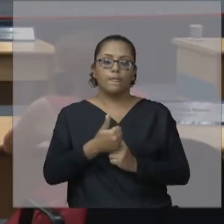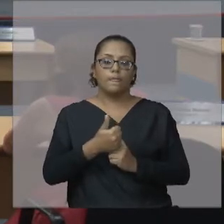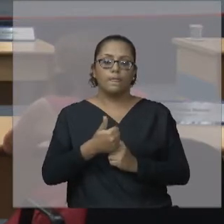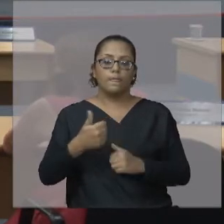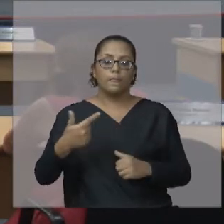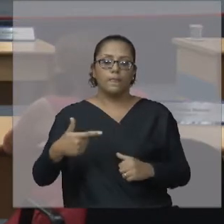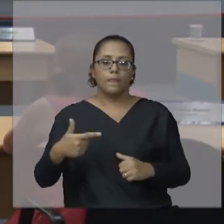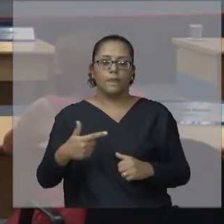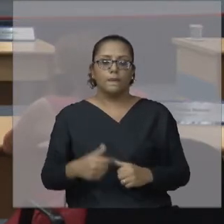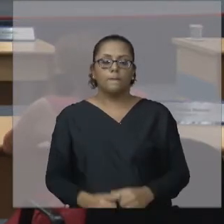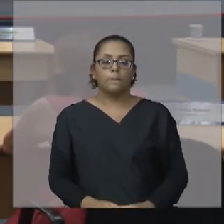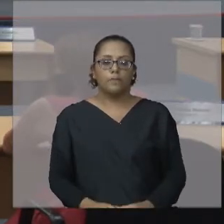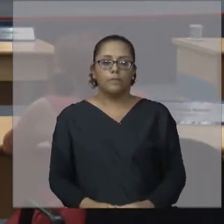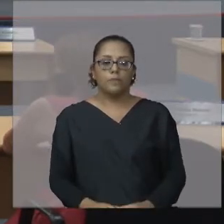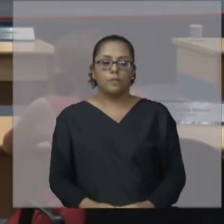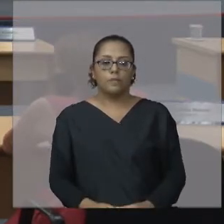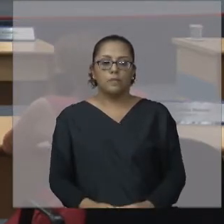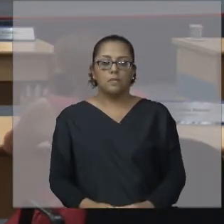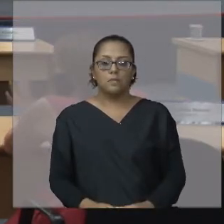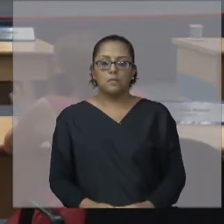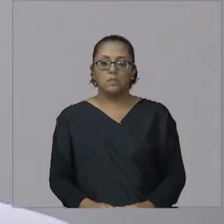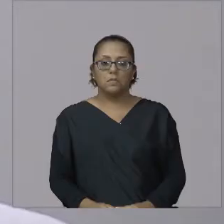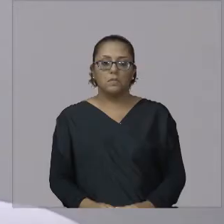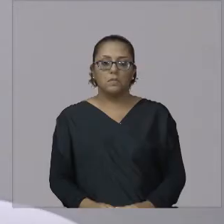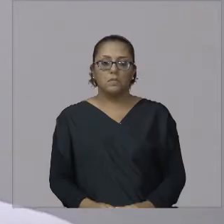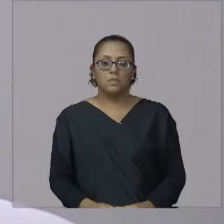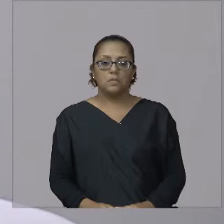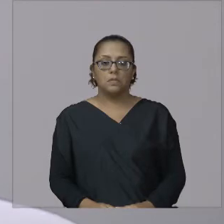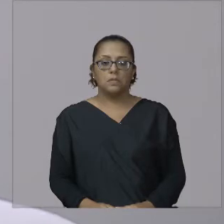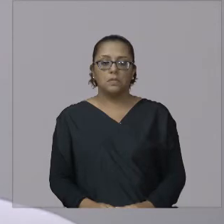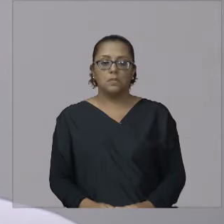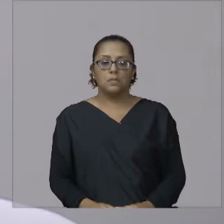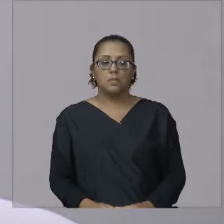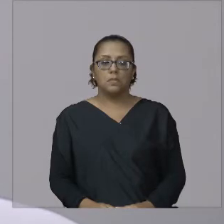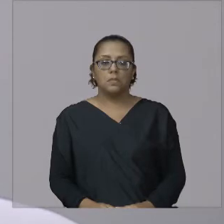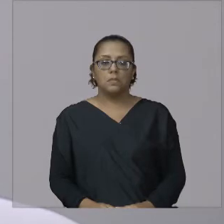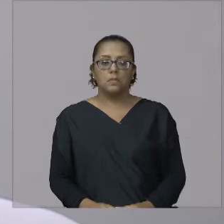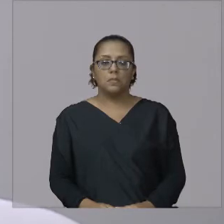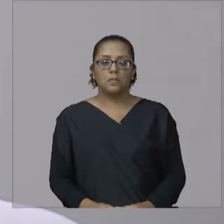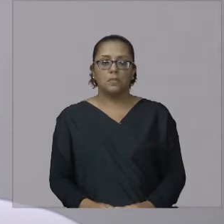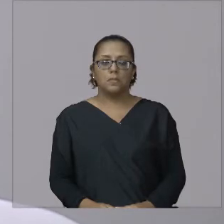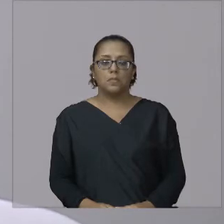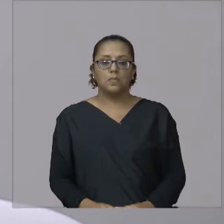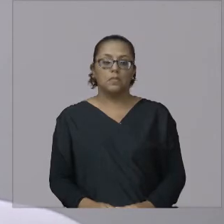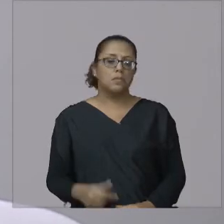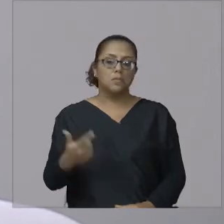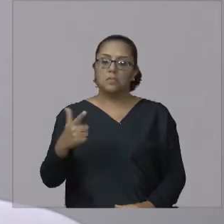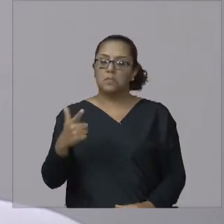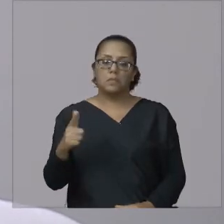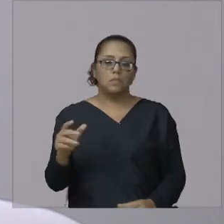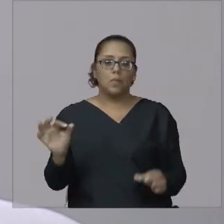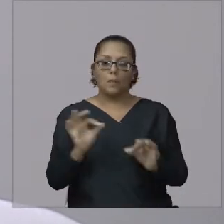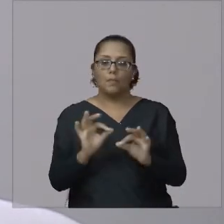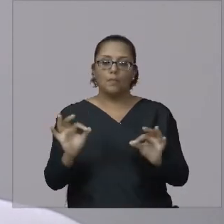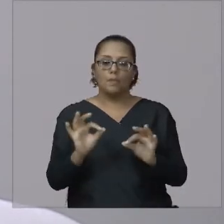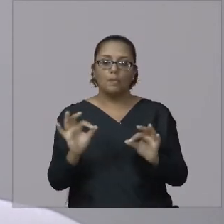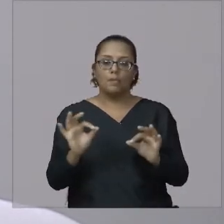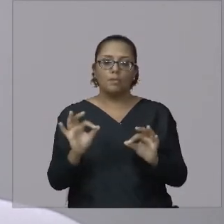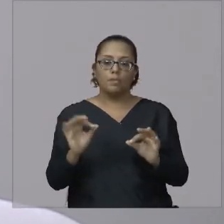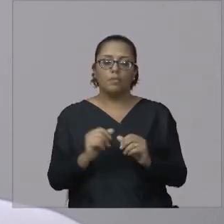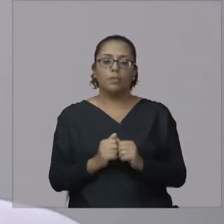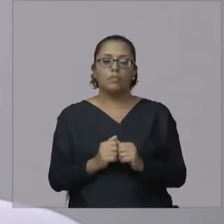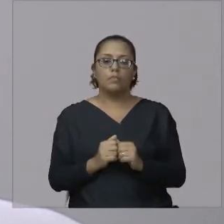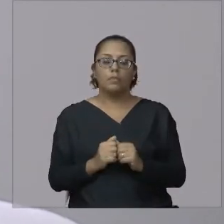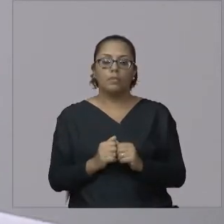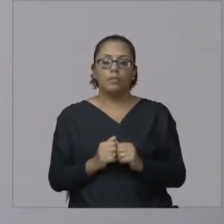Portanto, então, não havendo mais nenhum candidato, solicito então à nossa assessoria que proceda à impressão das cédulas